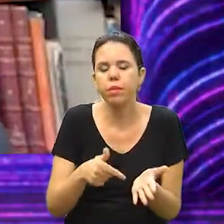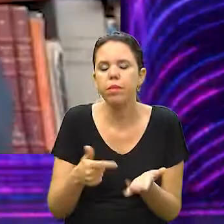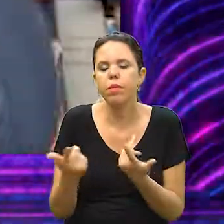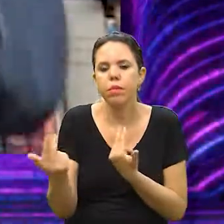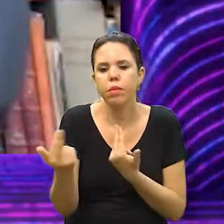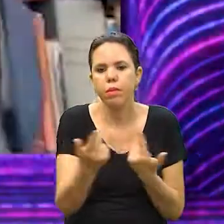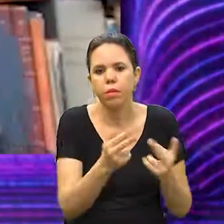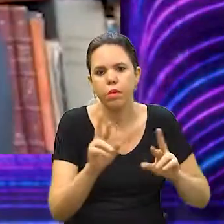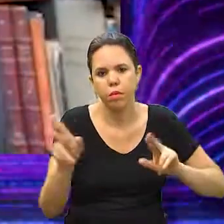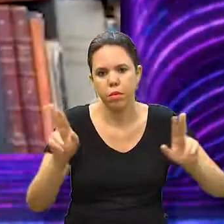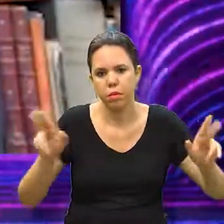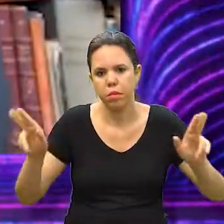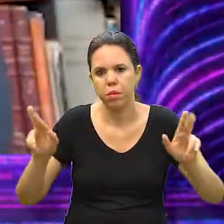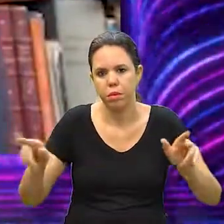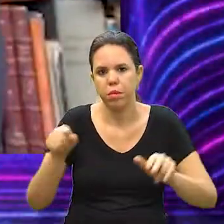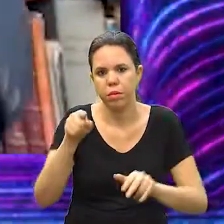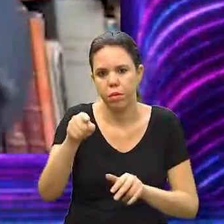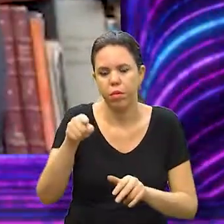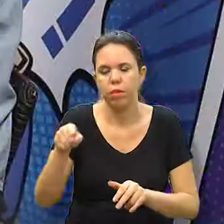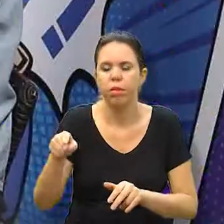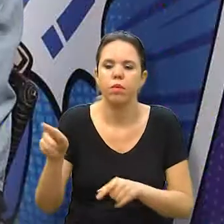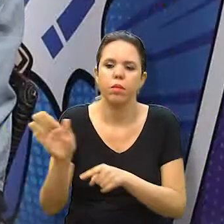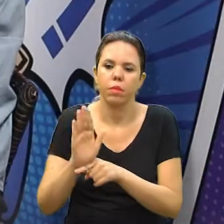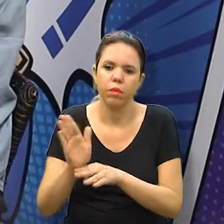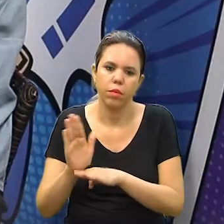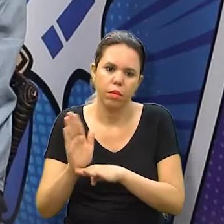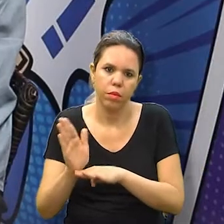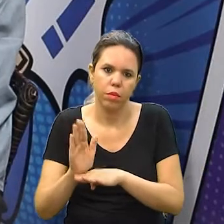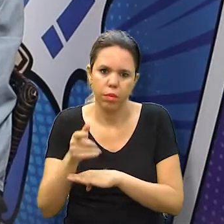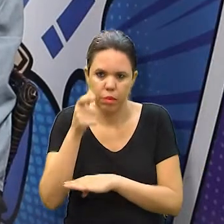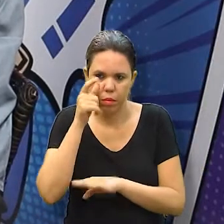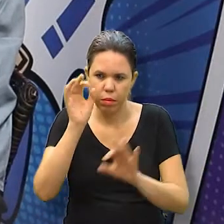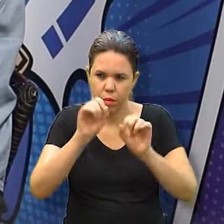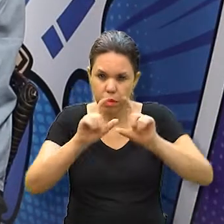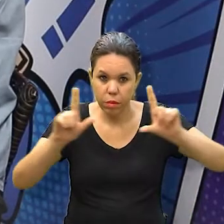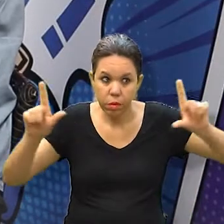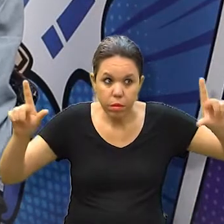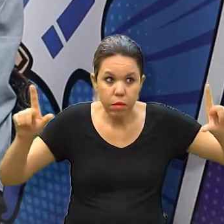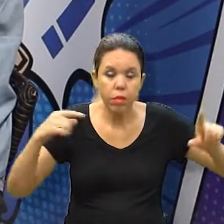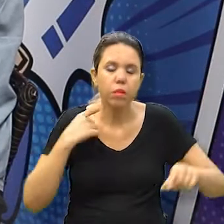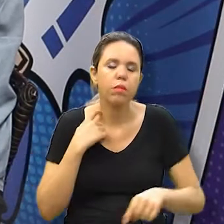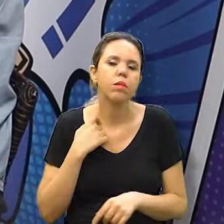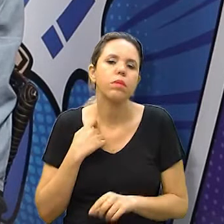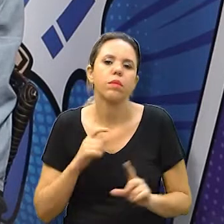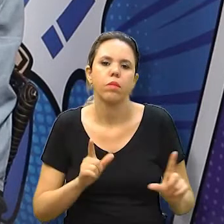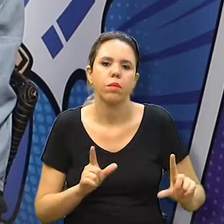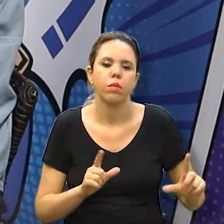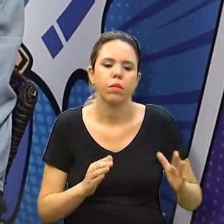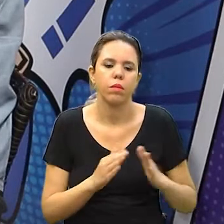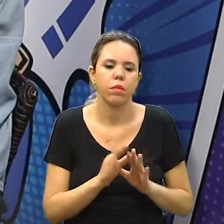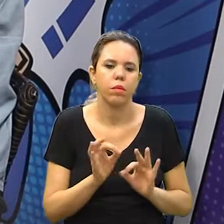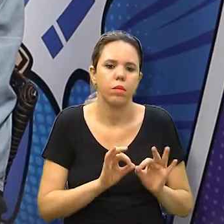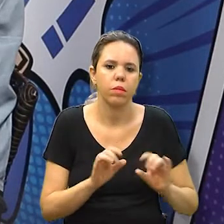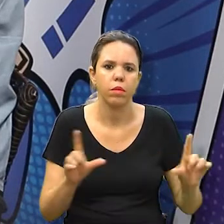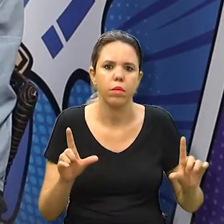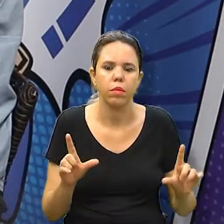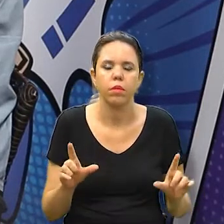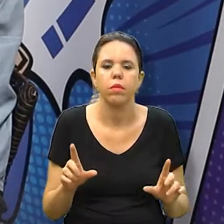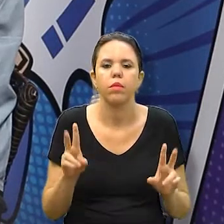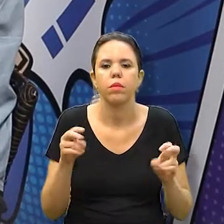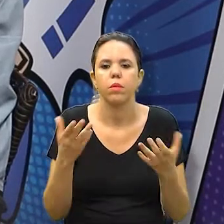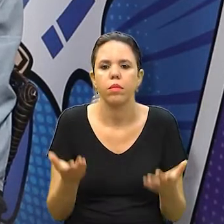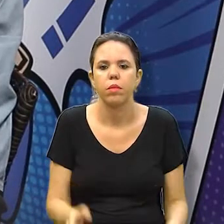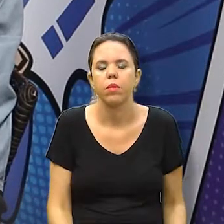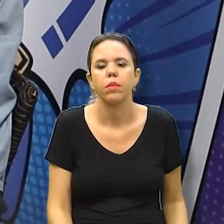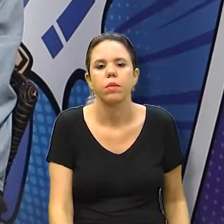Assim como é diferente você ir no cinema e ver a projeção na tela e a televisão que projeta a luz